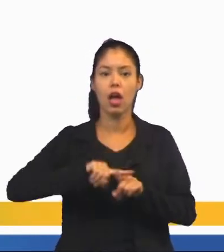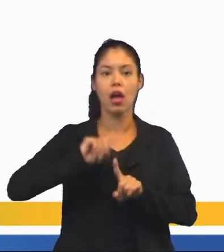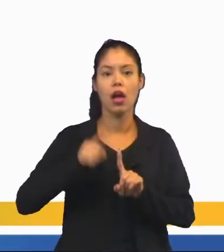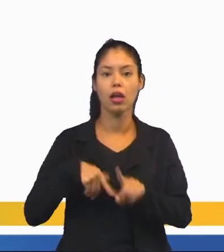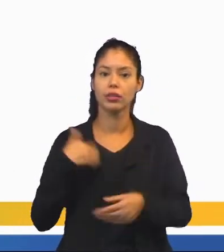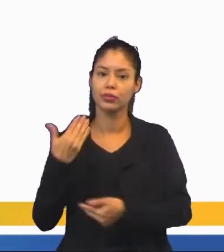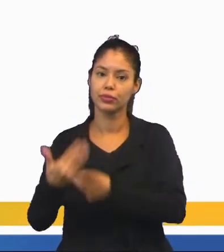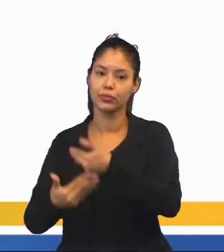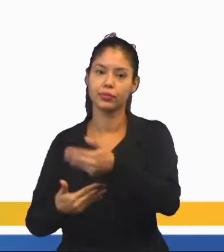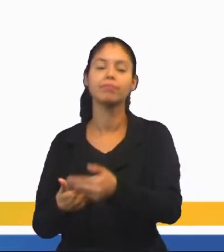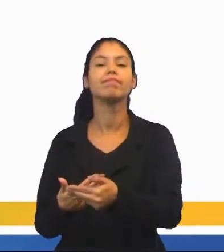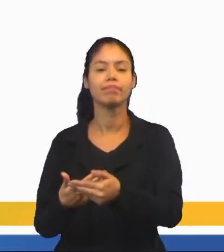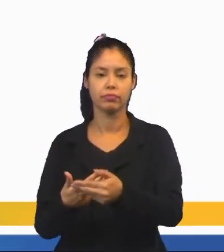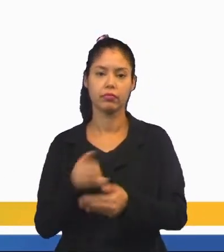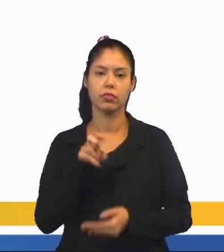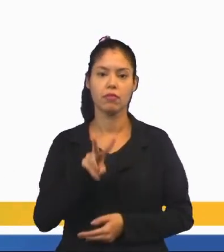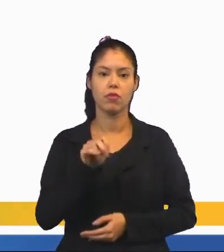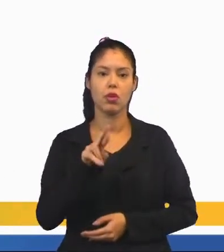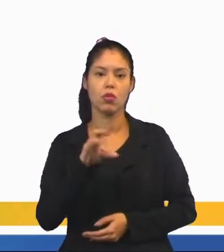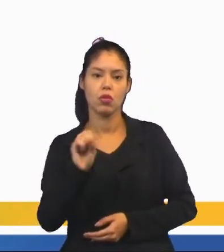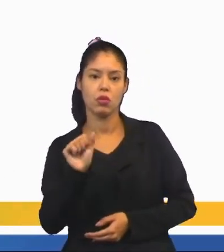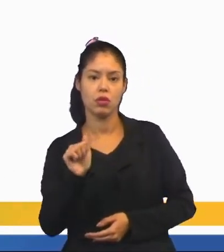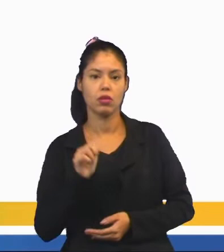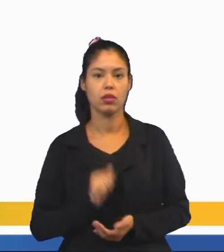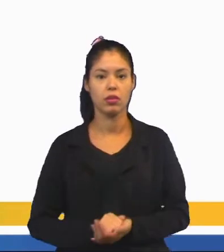parto desenvolvem lesões